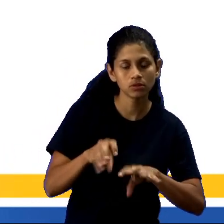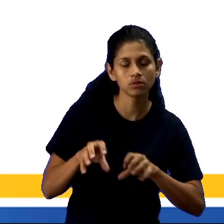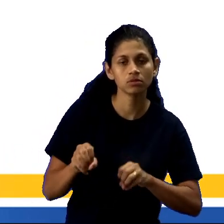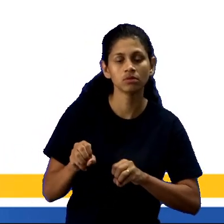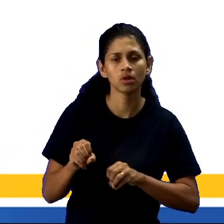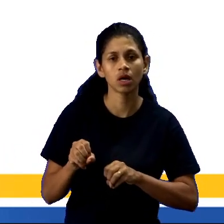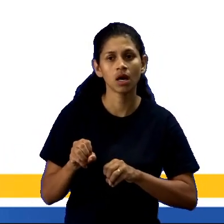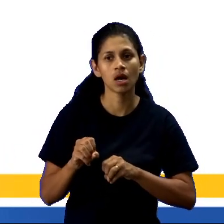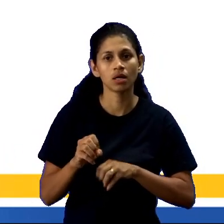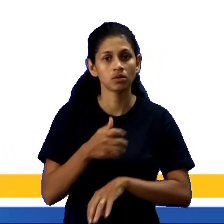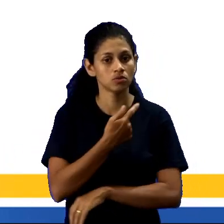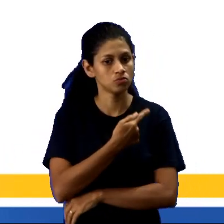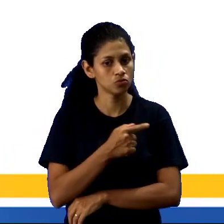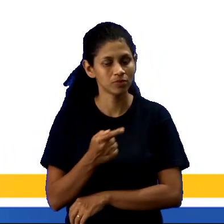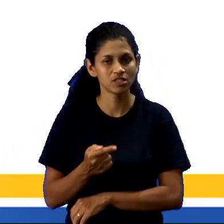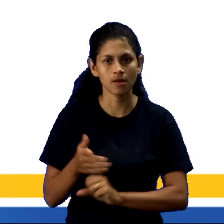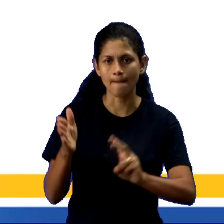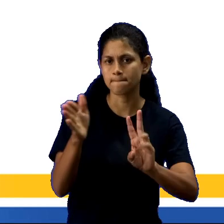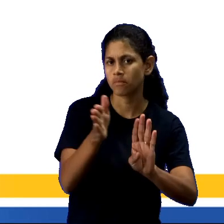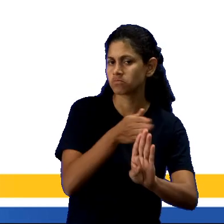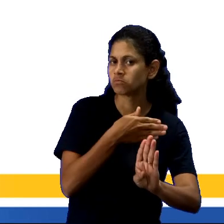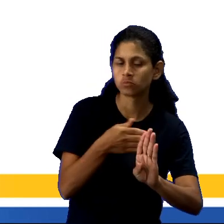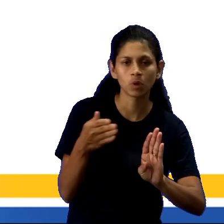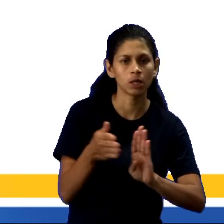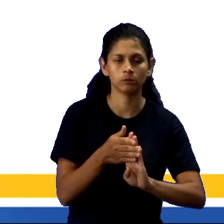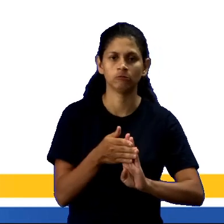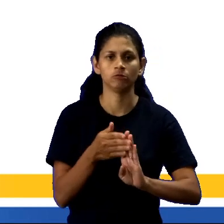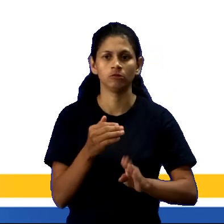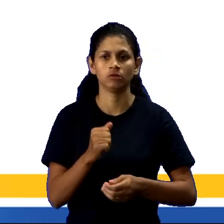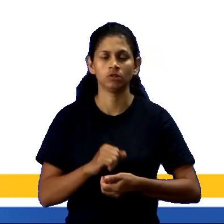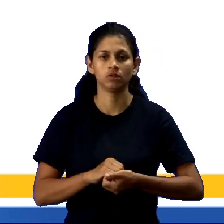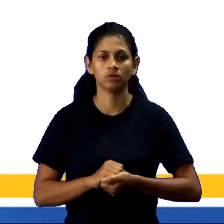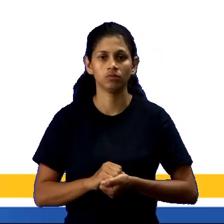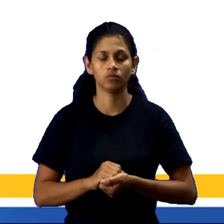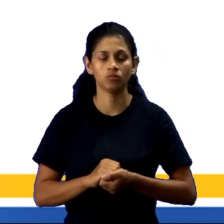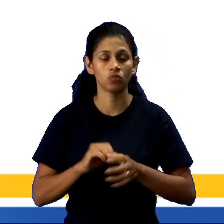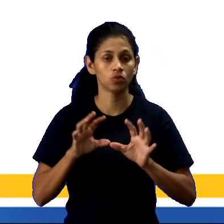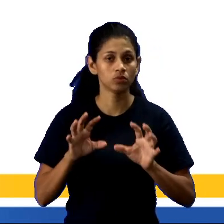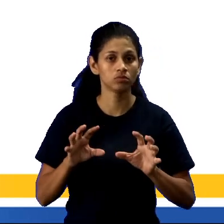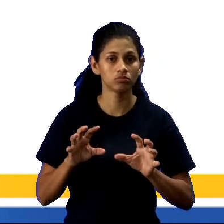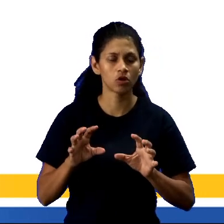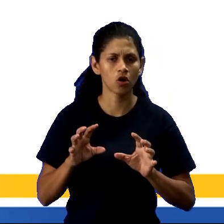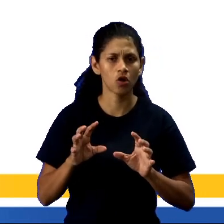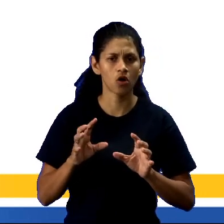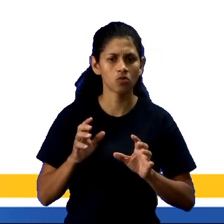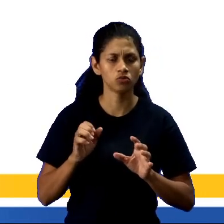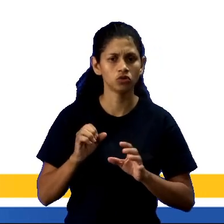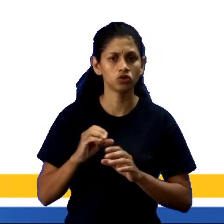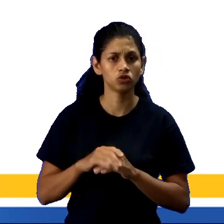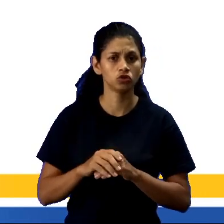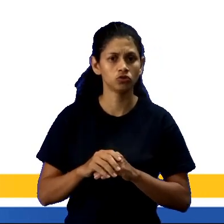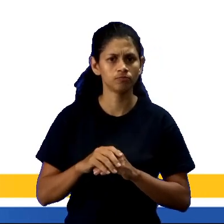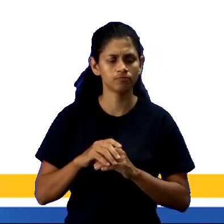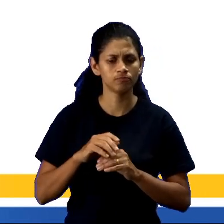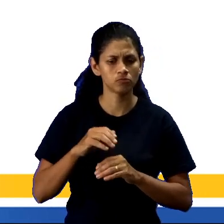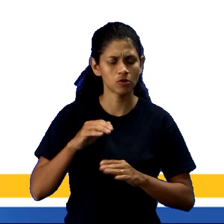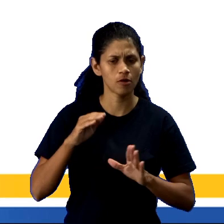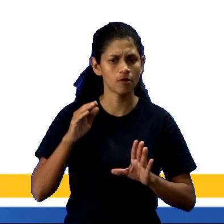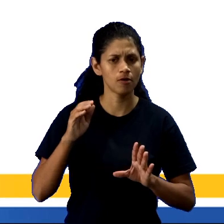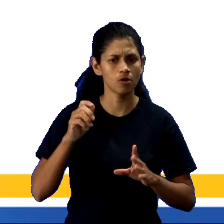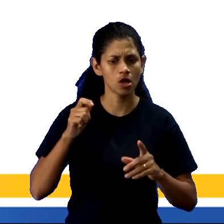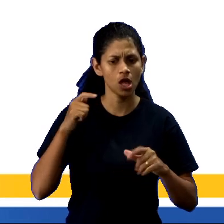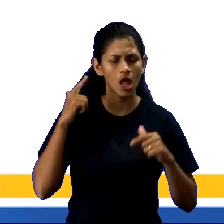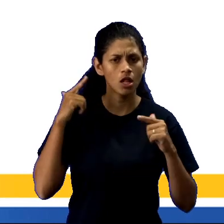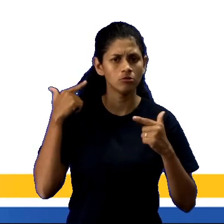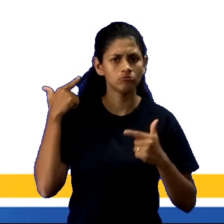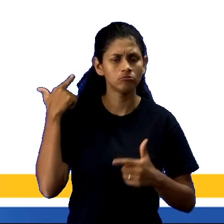castigo físico ou de tratamento cruel ou degradante, como formas de correção, disciplina,